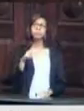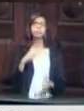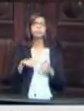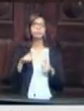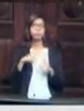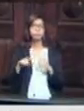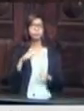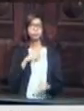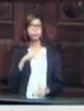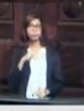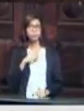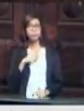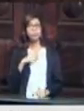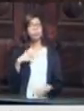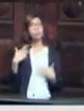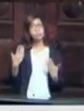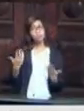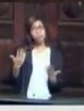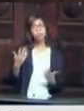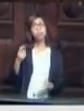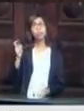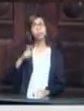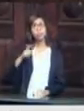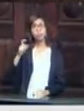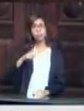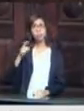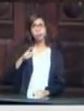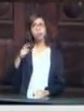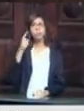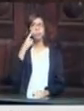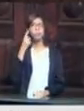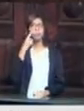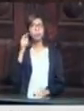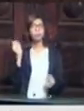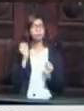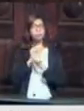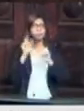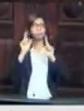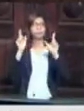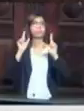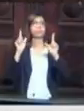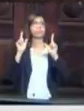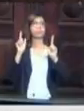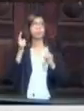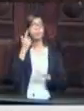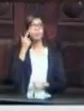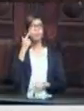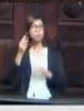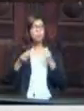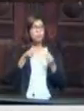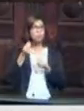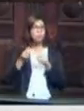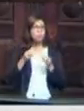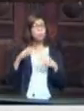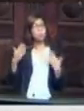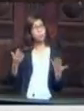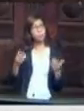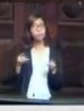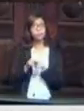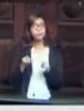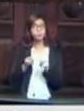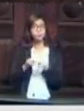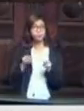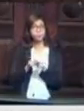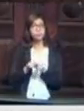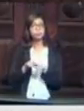se dê, pelo menos no sentido de um alerta nosso. Alerta este, ou então através